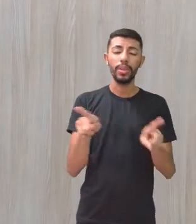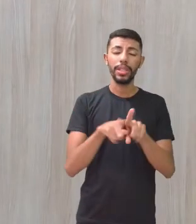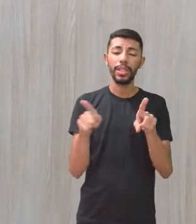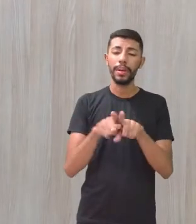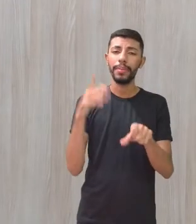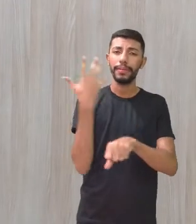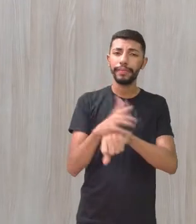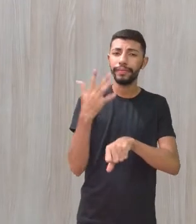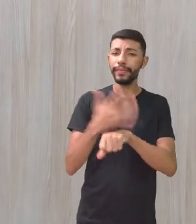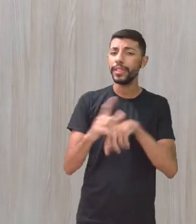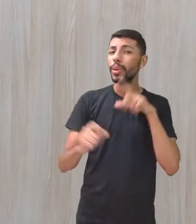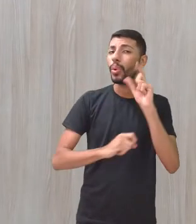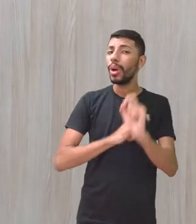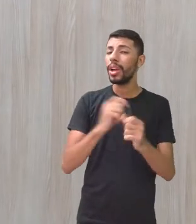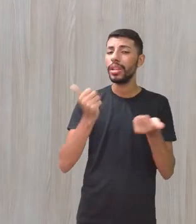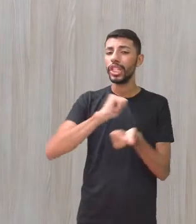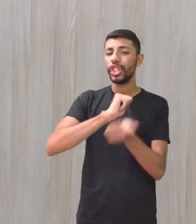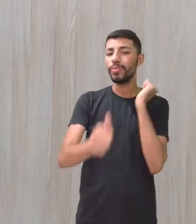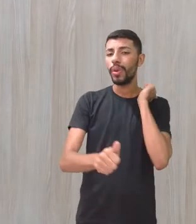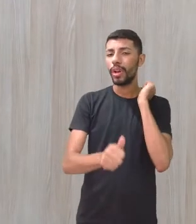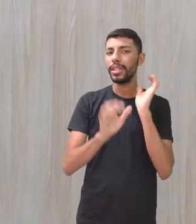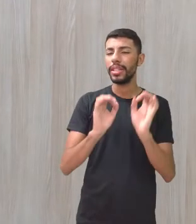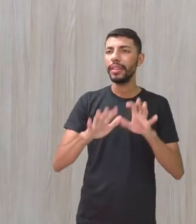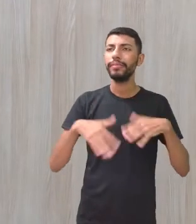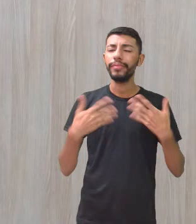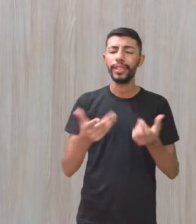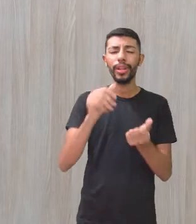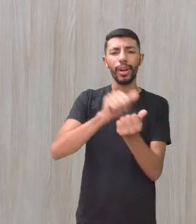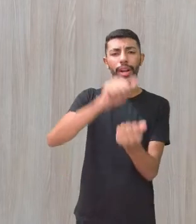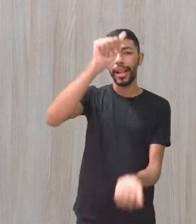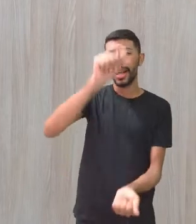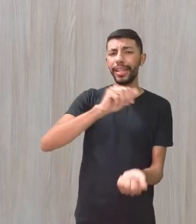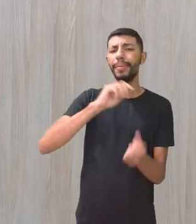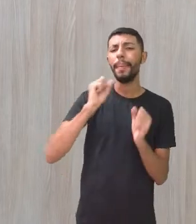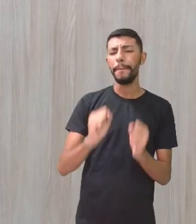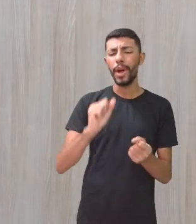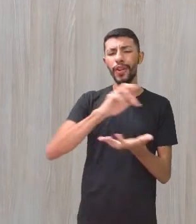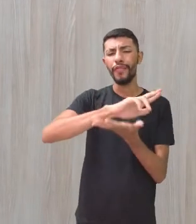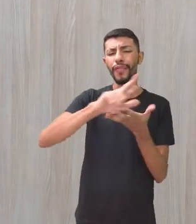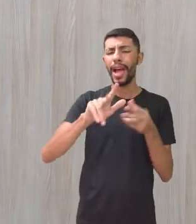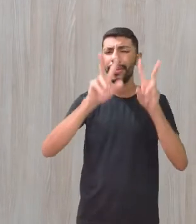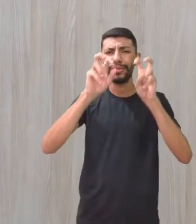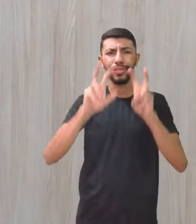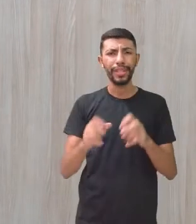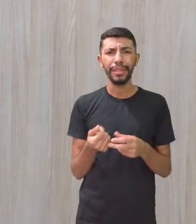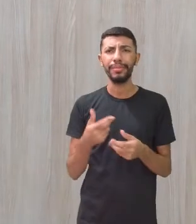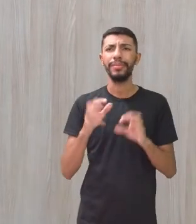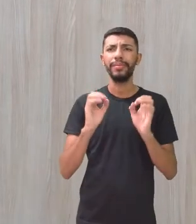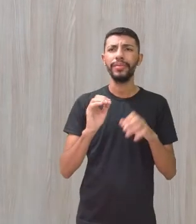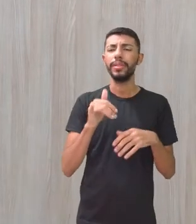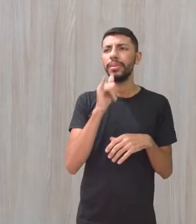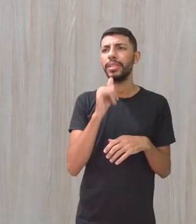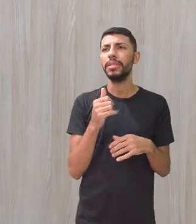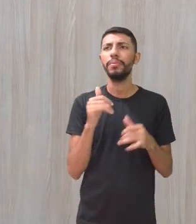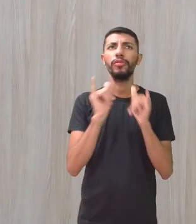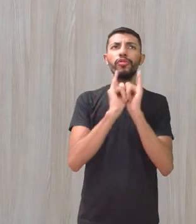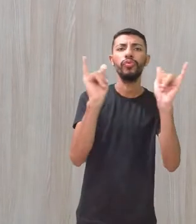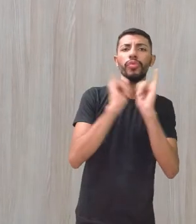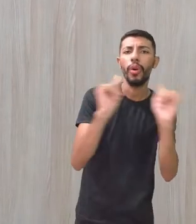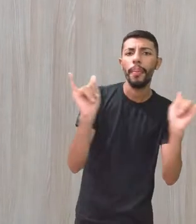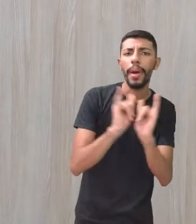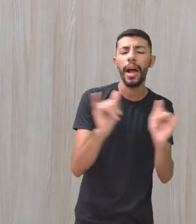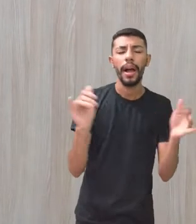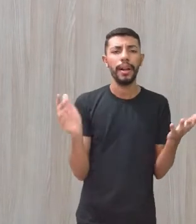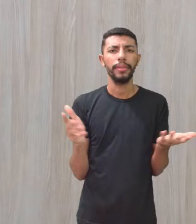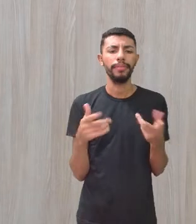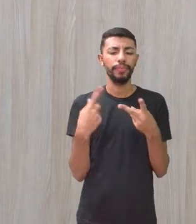tenha cartazes de todos os mais variados temas possíveis. Eles servem para informar, como é no caso de uma campanha de saúde. Eles também servem